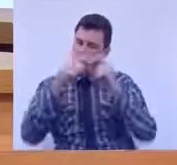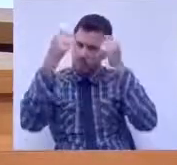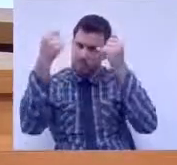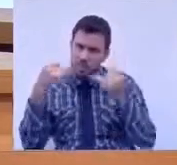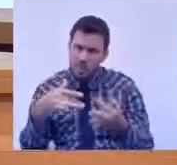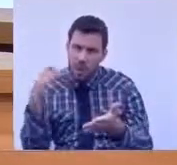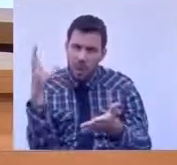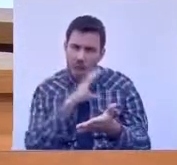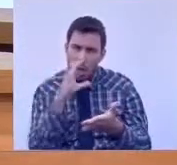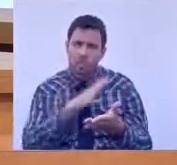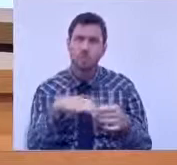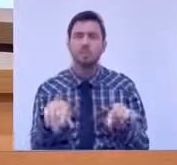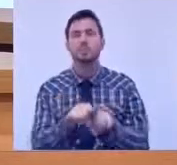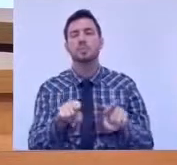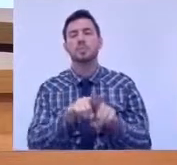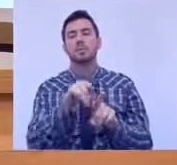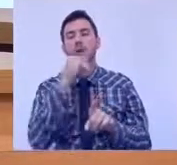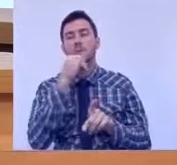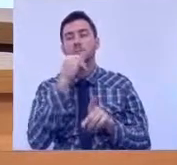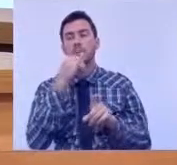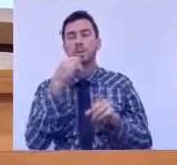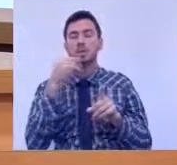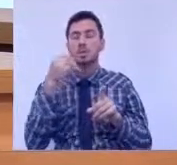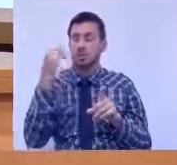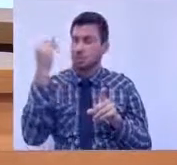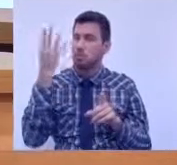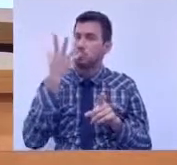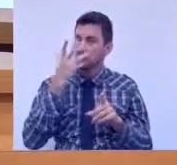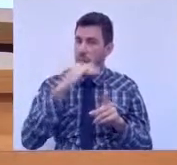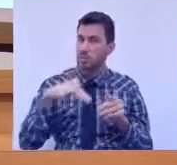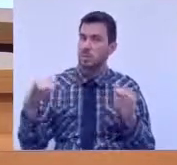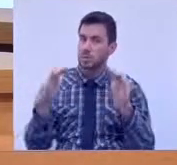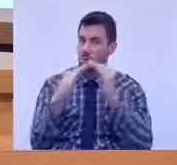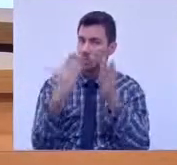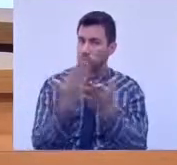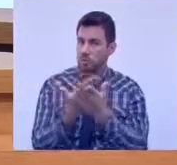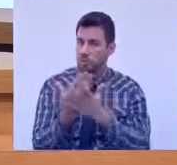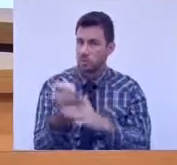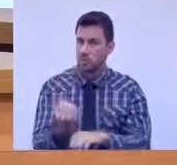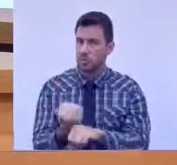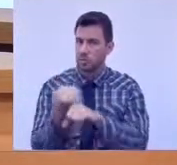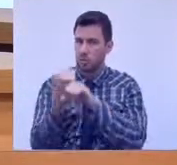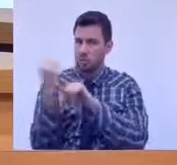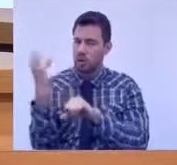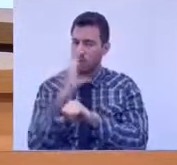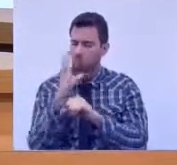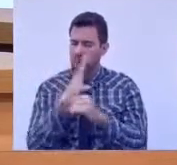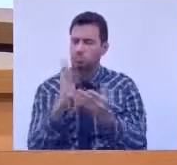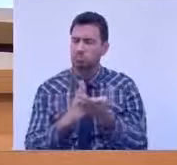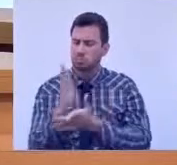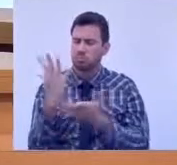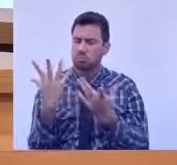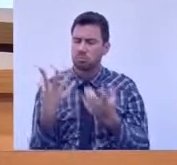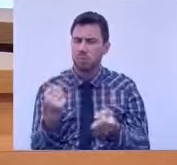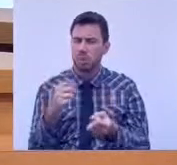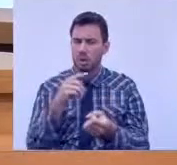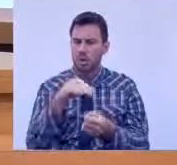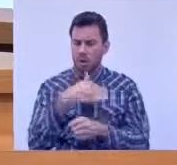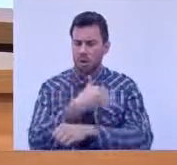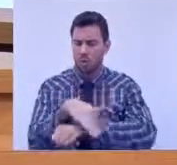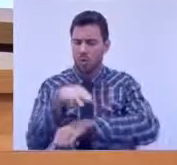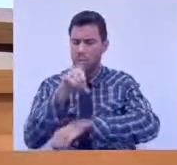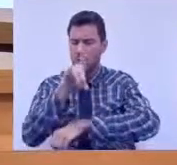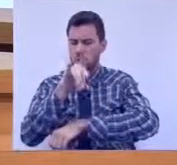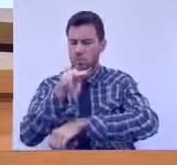o mais rápido possível a construção dessa creche, que já está aprovada, inclusive, a construção dessa creche ali na Rua Diva, para que